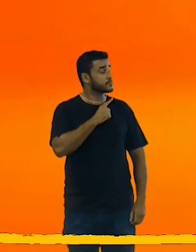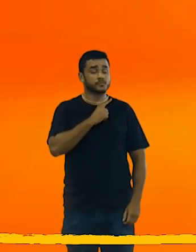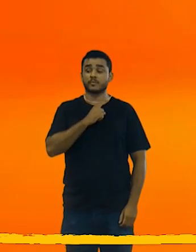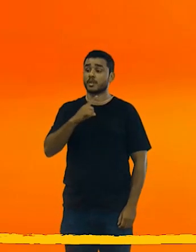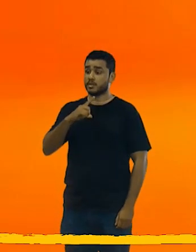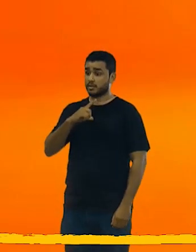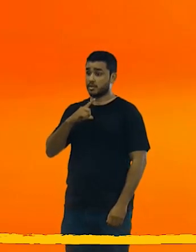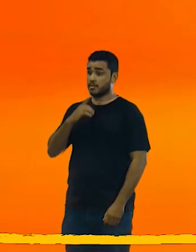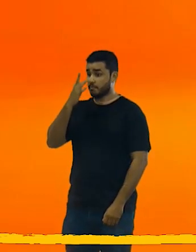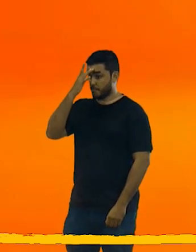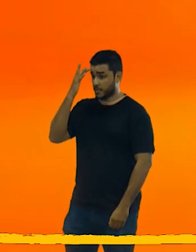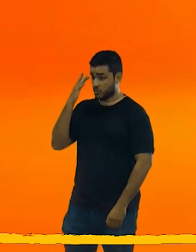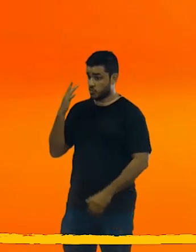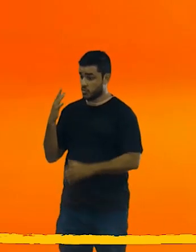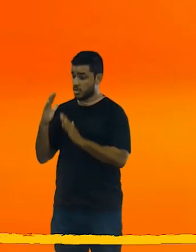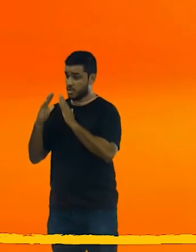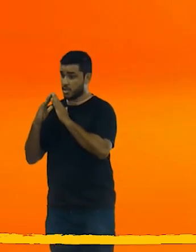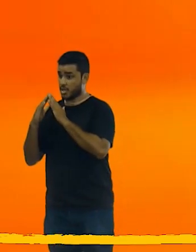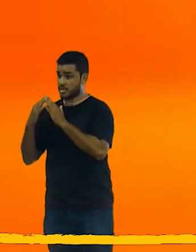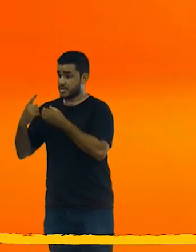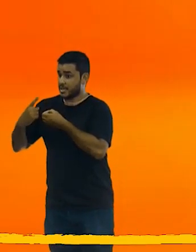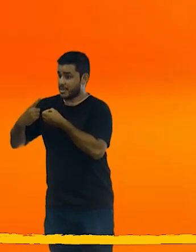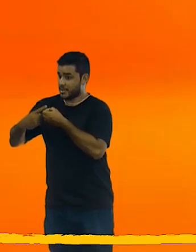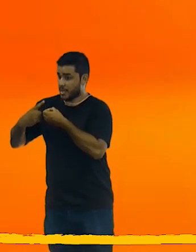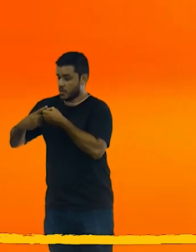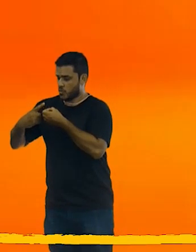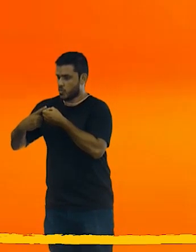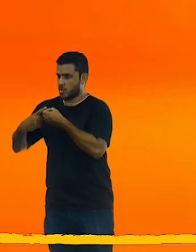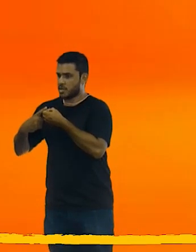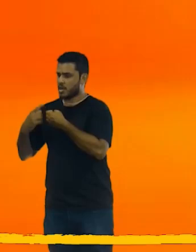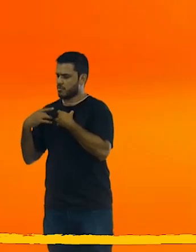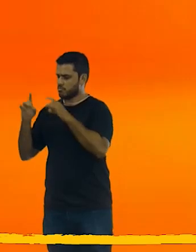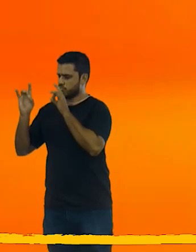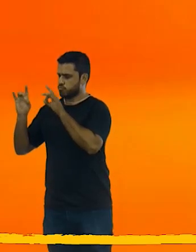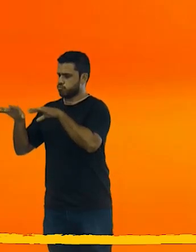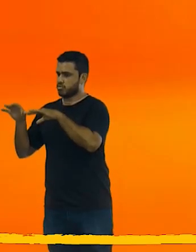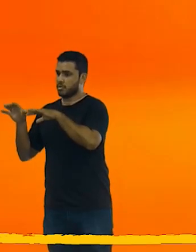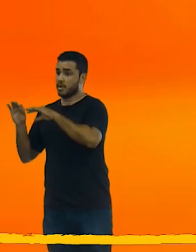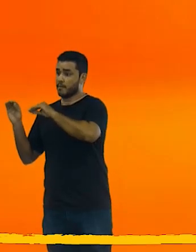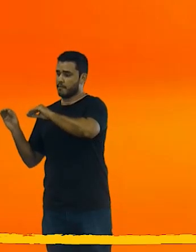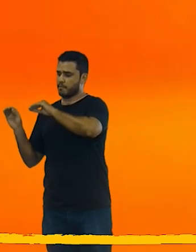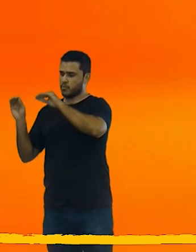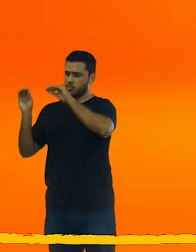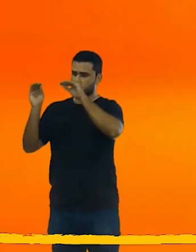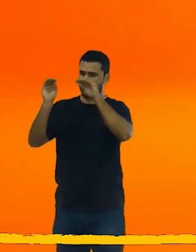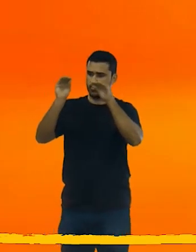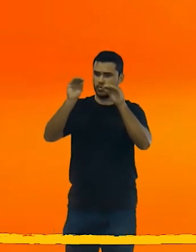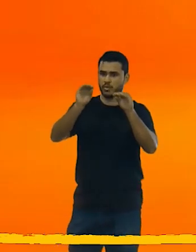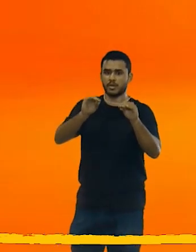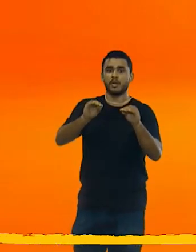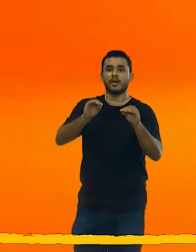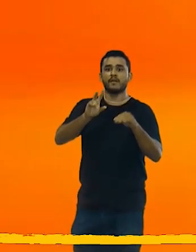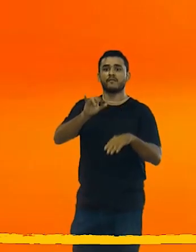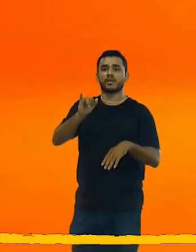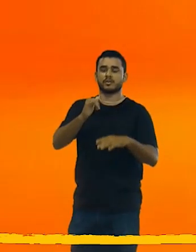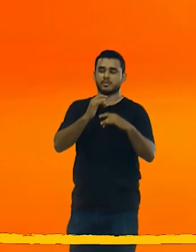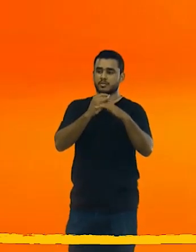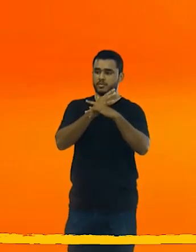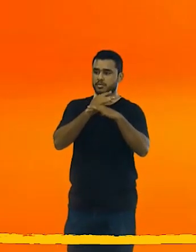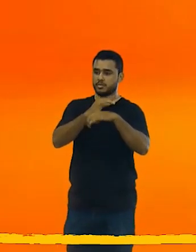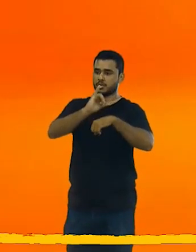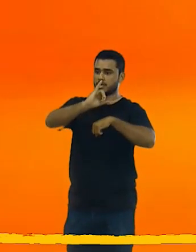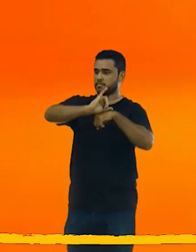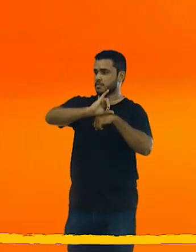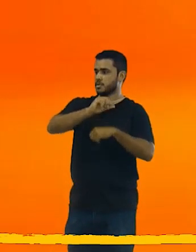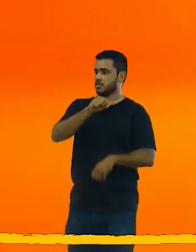êxodo rural. Tudo bem? Há um êxodo rural. As pessoas começam a sair do campo buscando trabalho